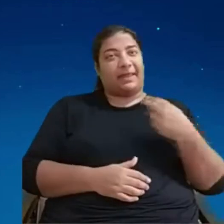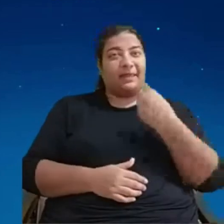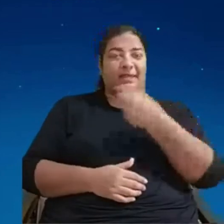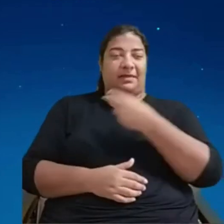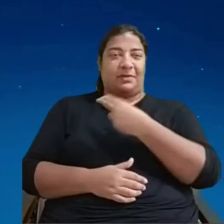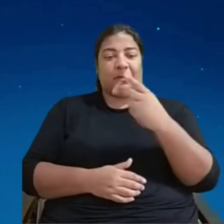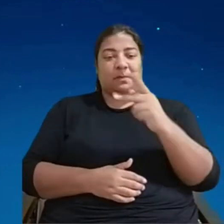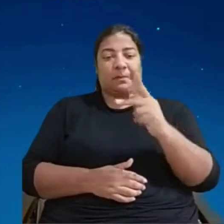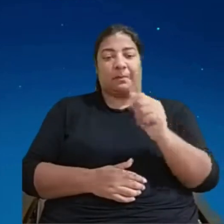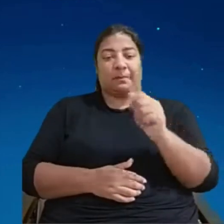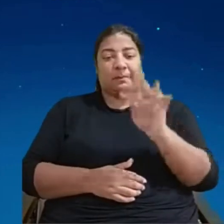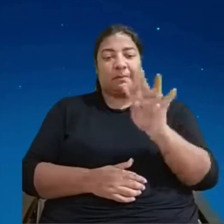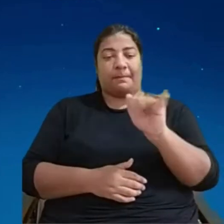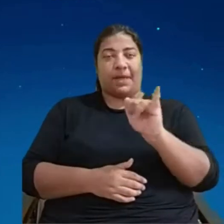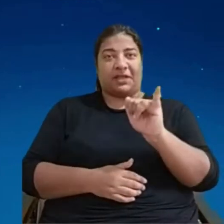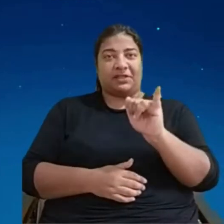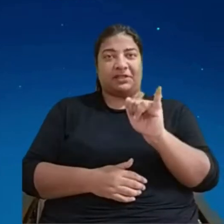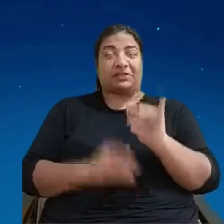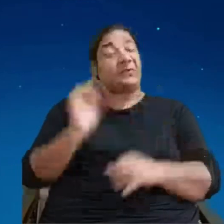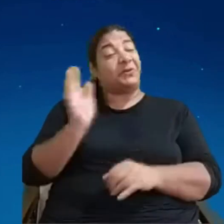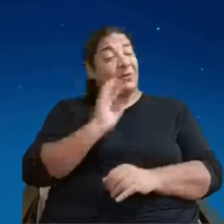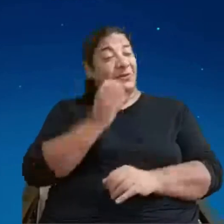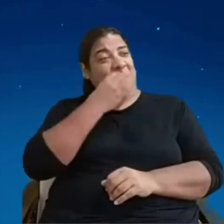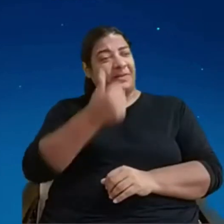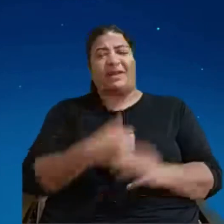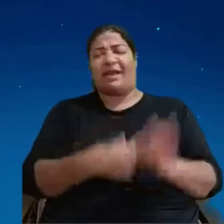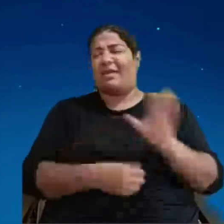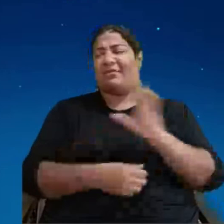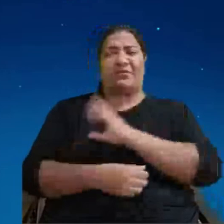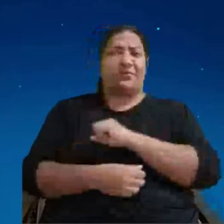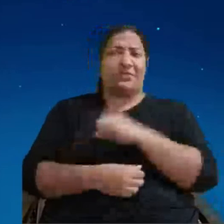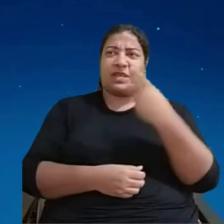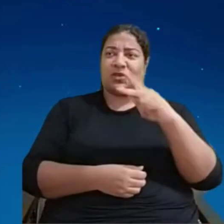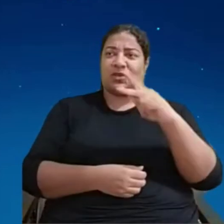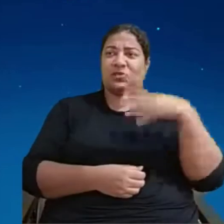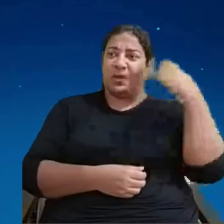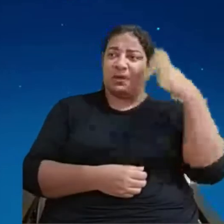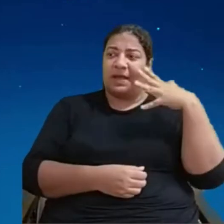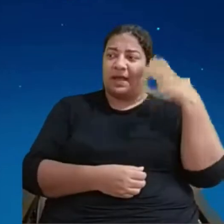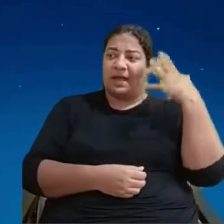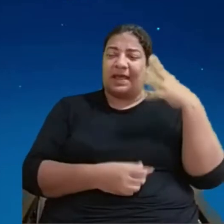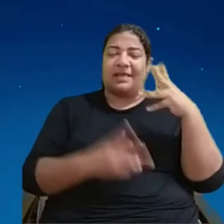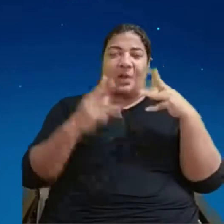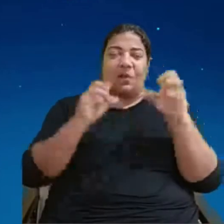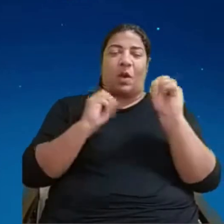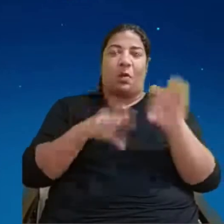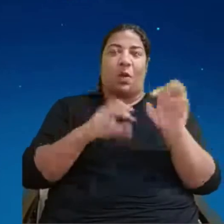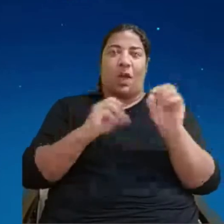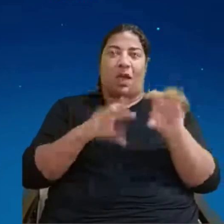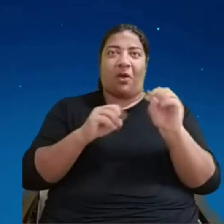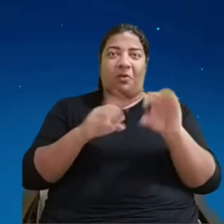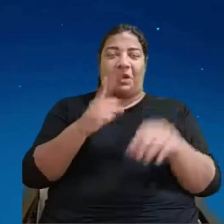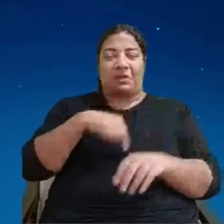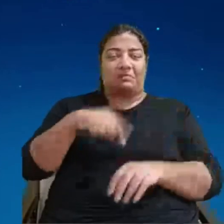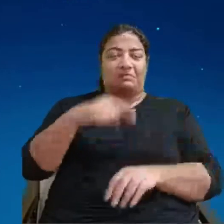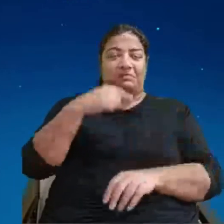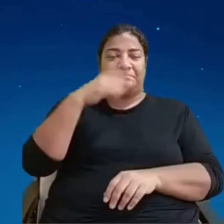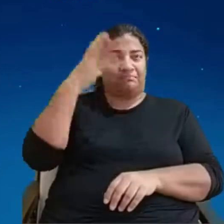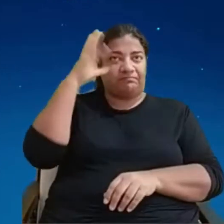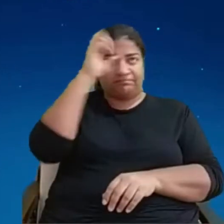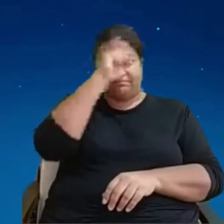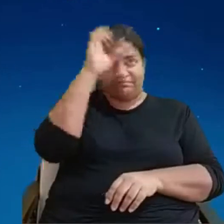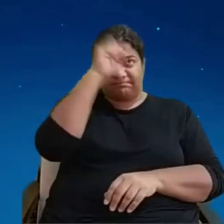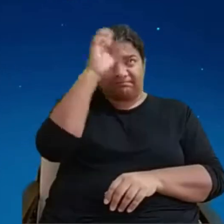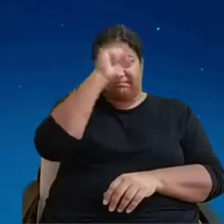Nossa, uma super aula aqui para gente, né? Porque eu acho que humano, né?